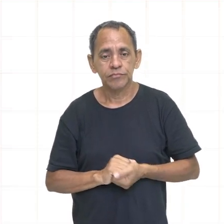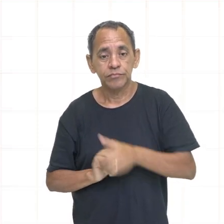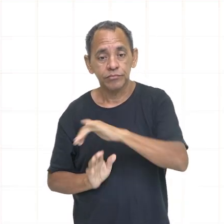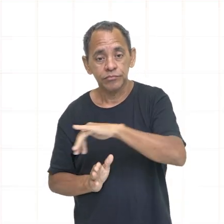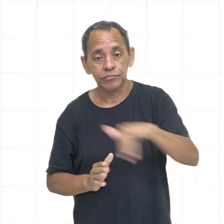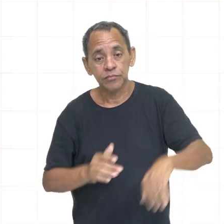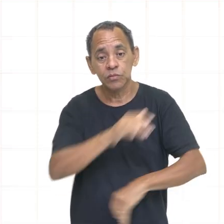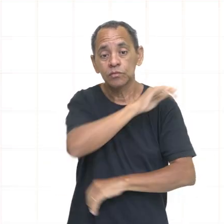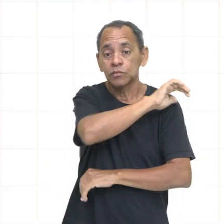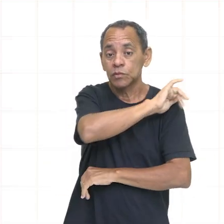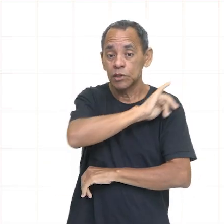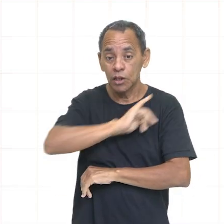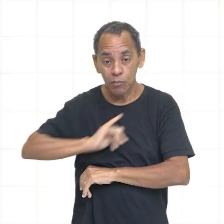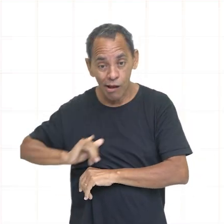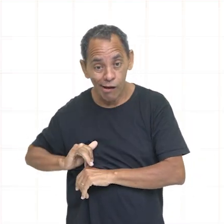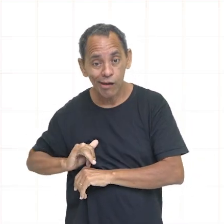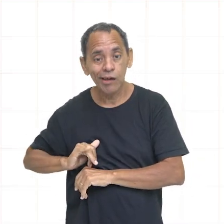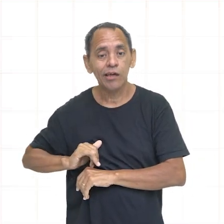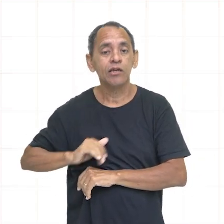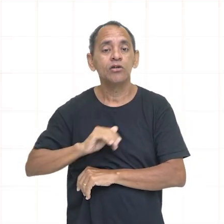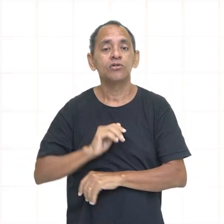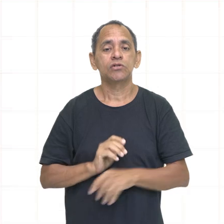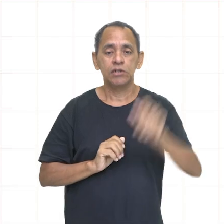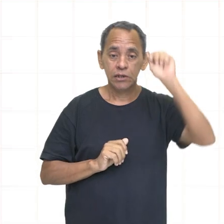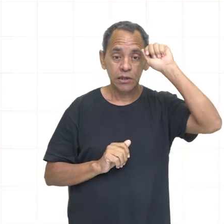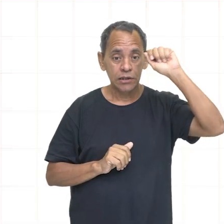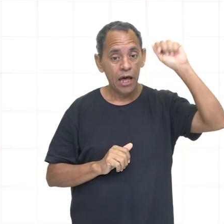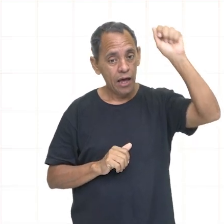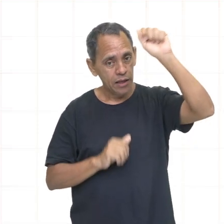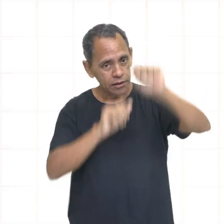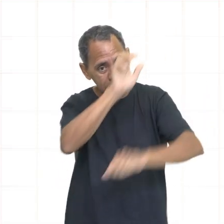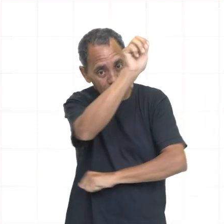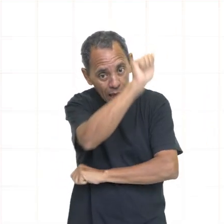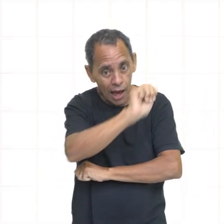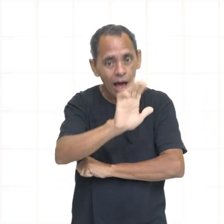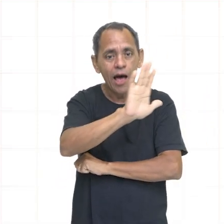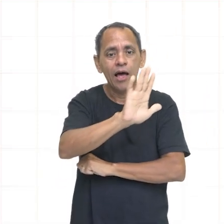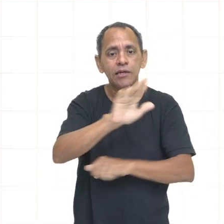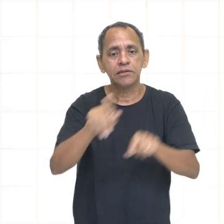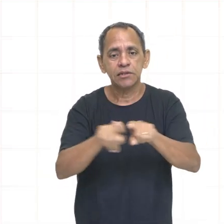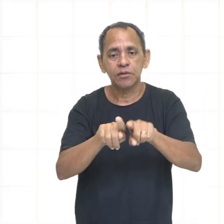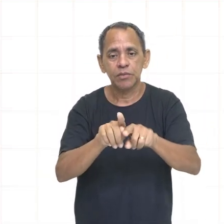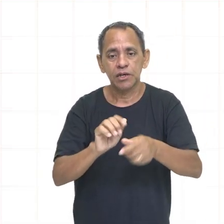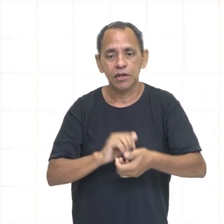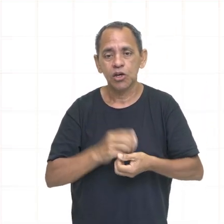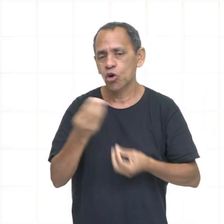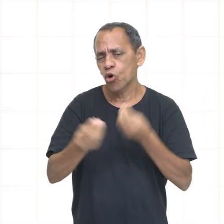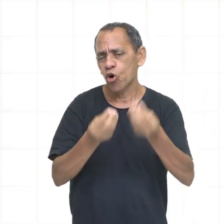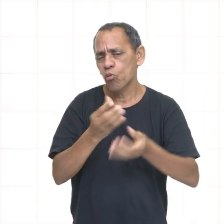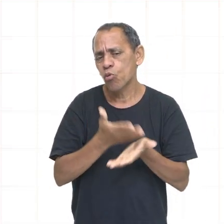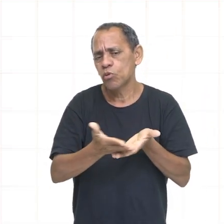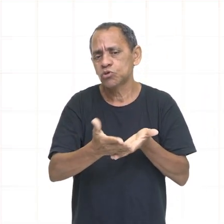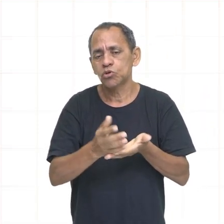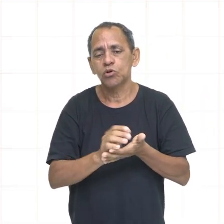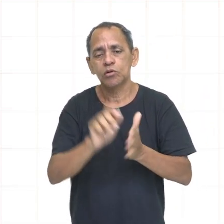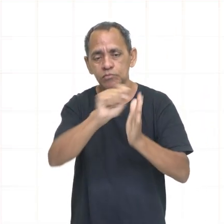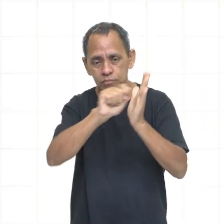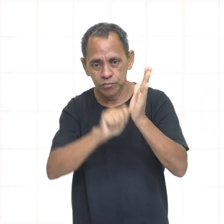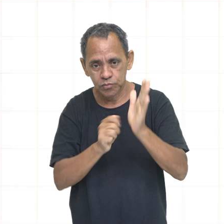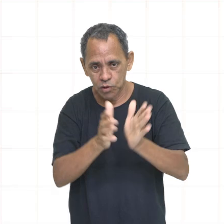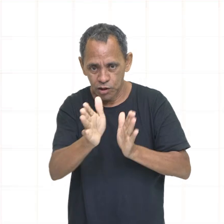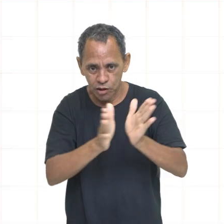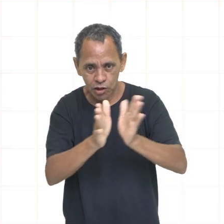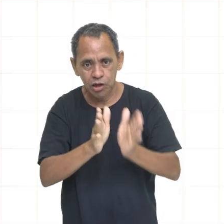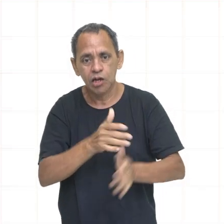do território asiático entre as potências imperialistas? No decorrer do século XIX e início do século